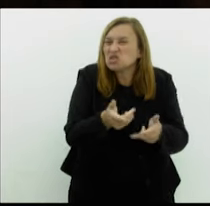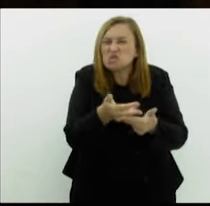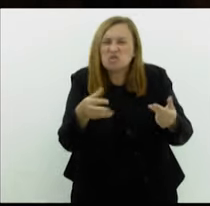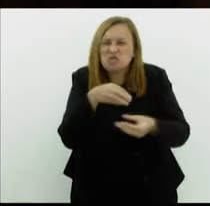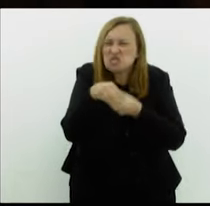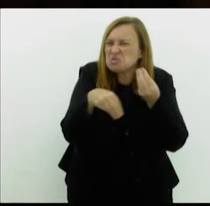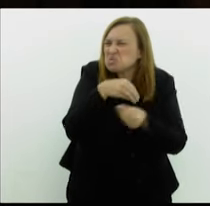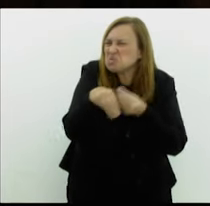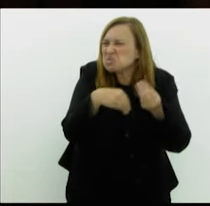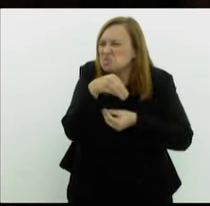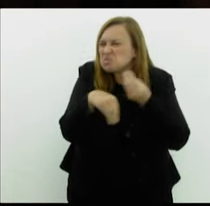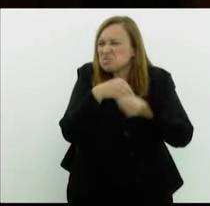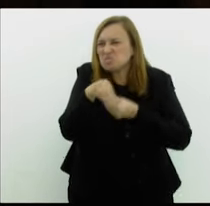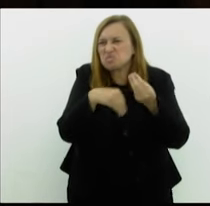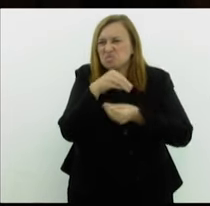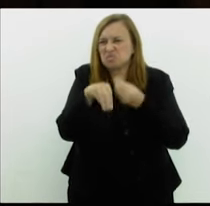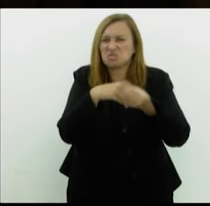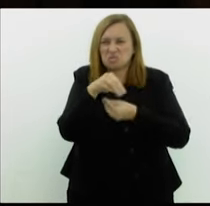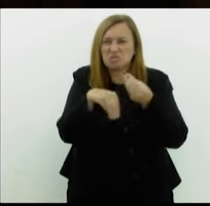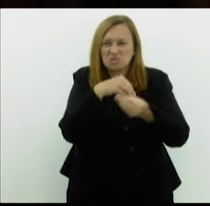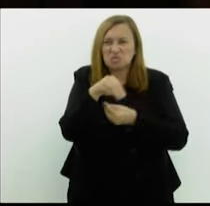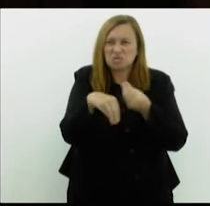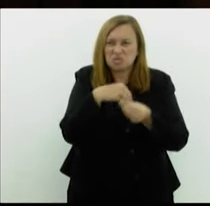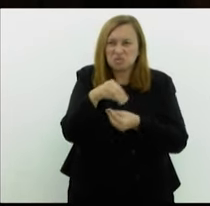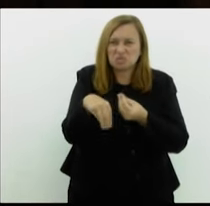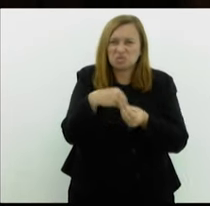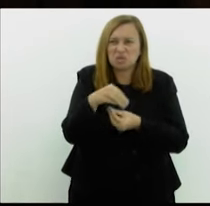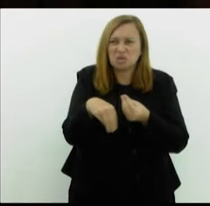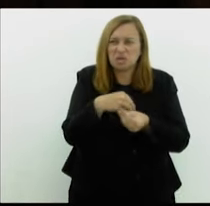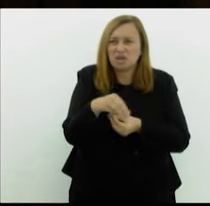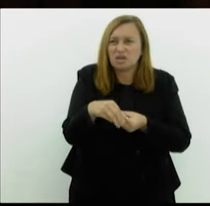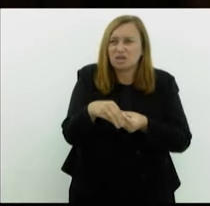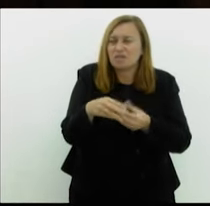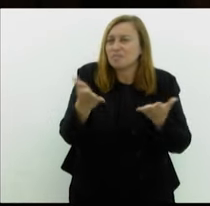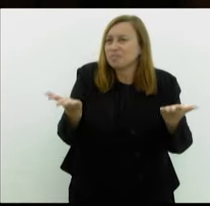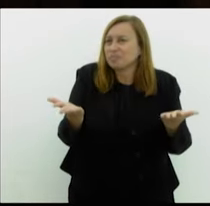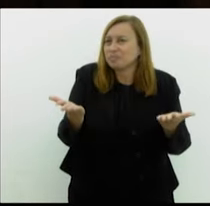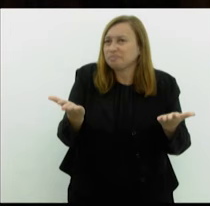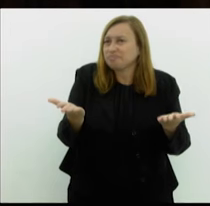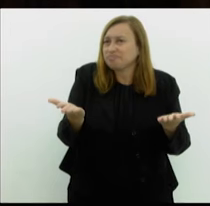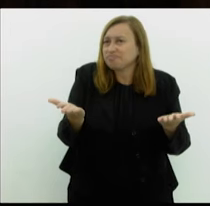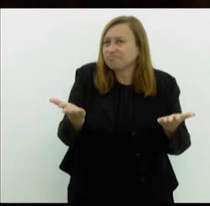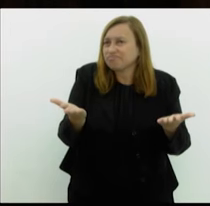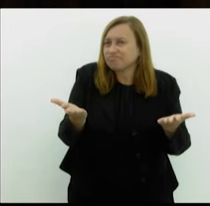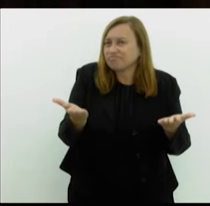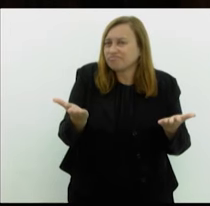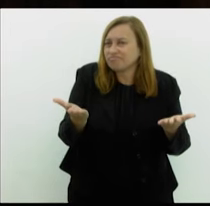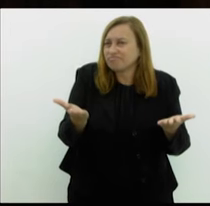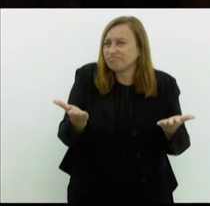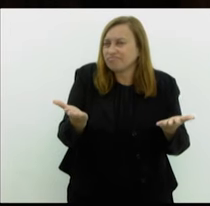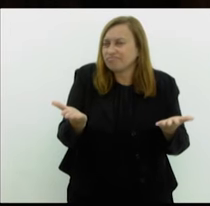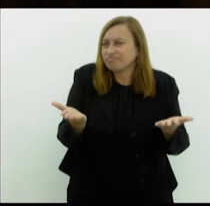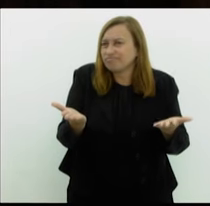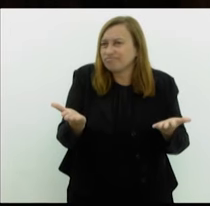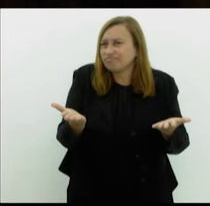desordem, em meio a tanto flagelo, em meio a tanta